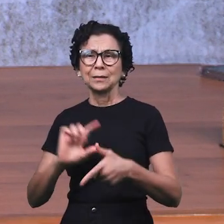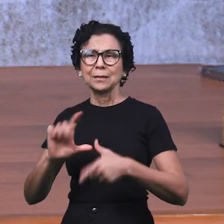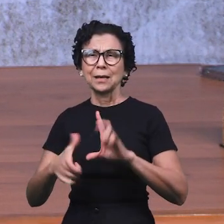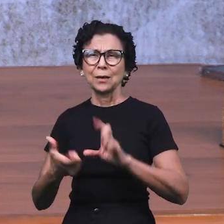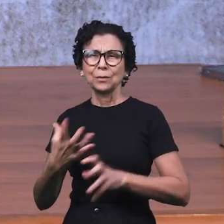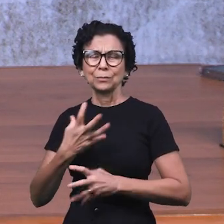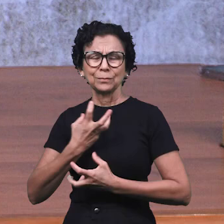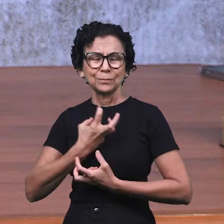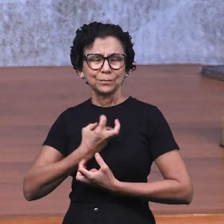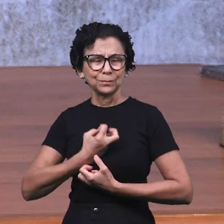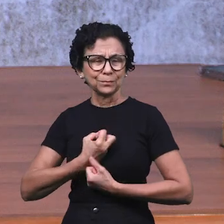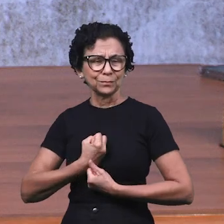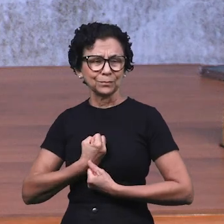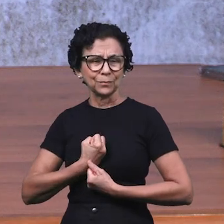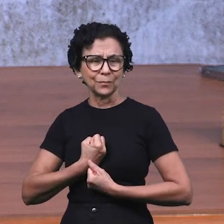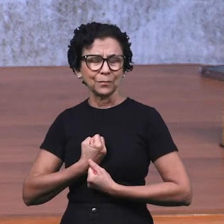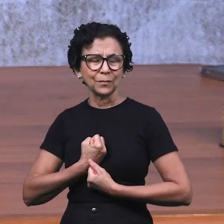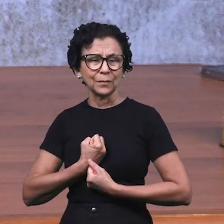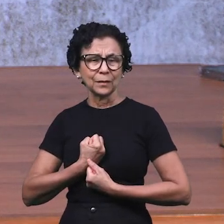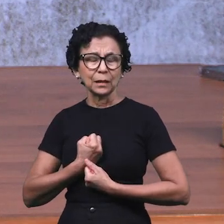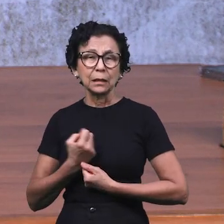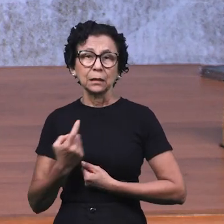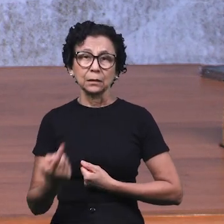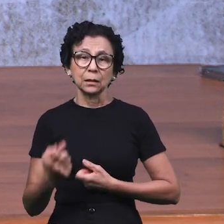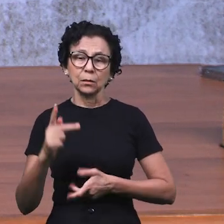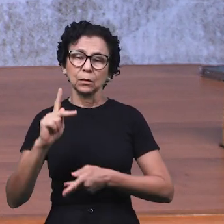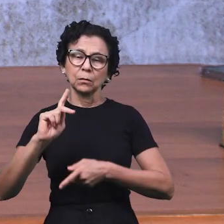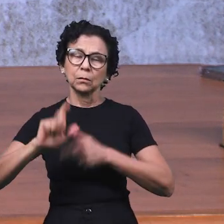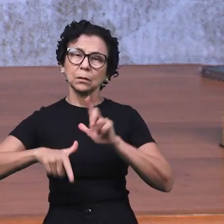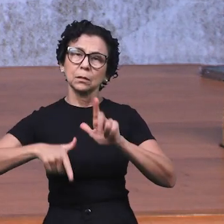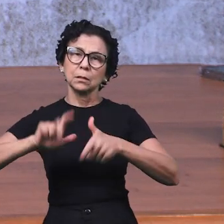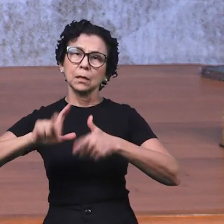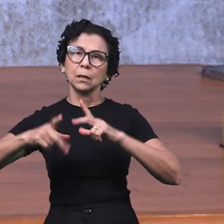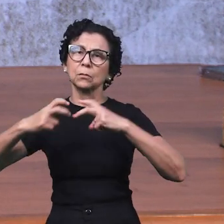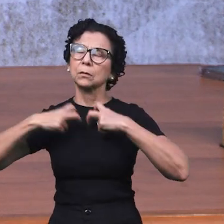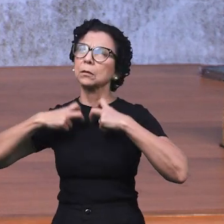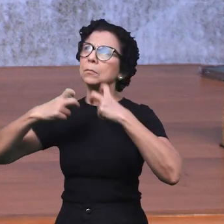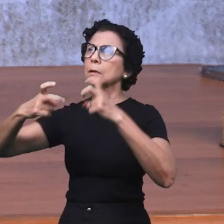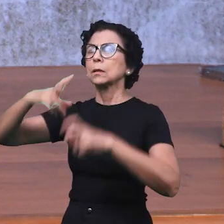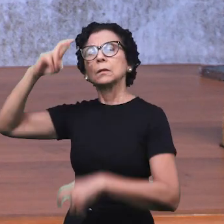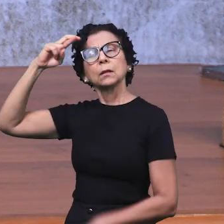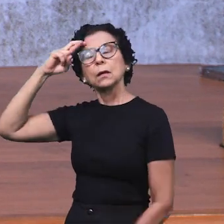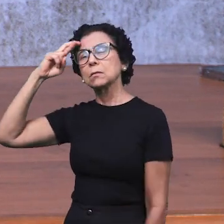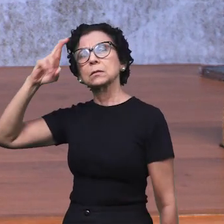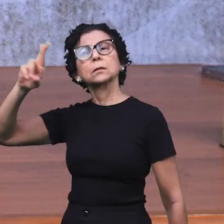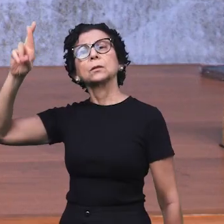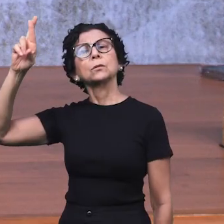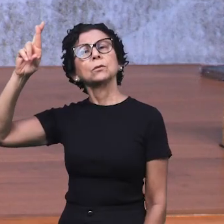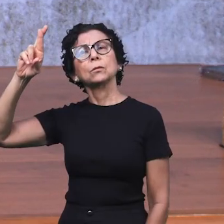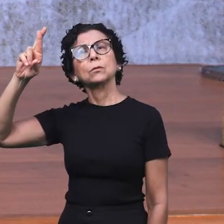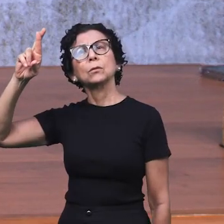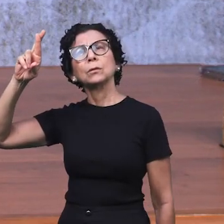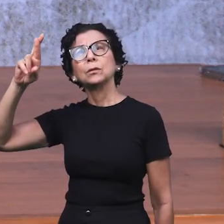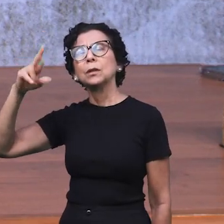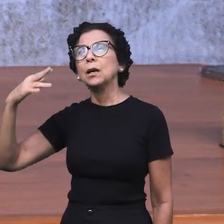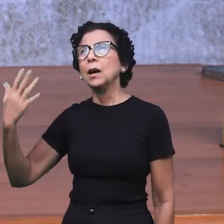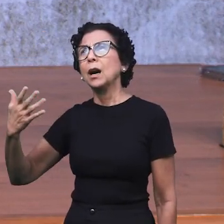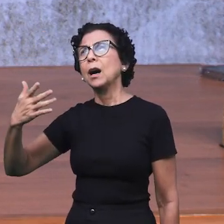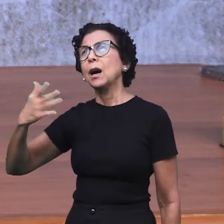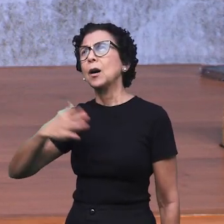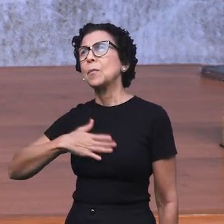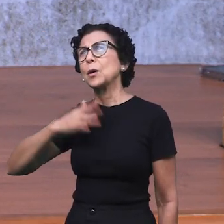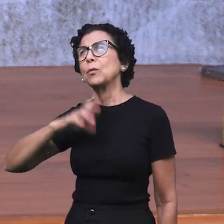angustiado. Então os filhos de Israel clamaram ao Senhor, dizendo: contra ti